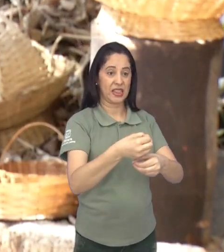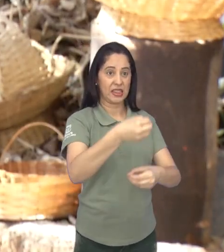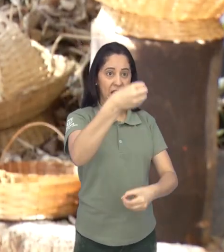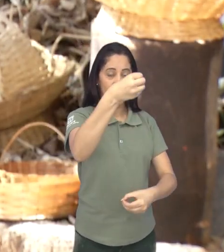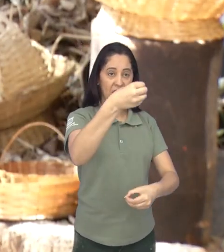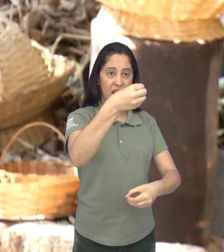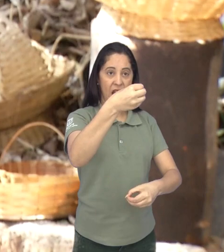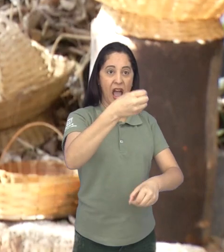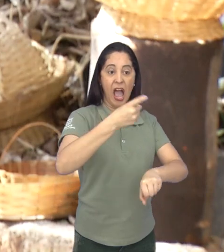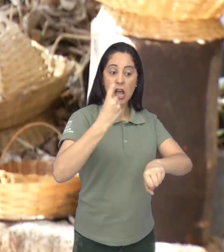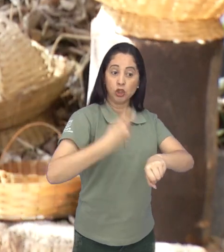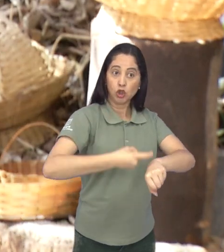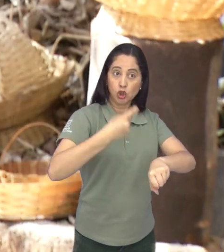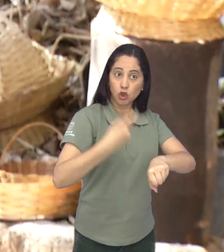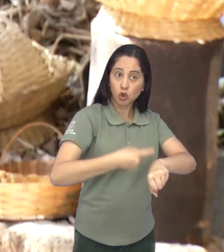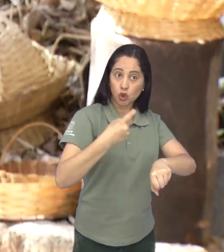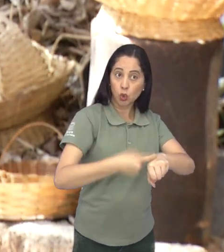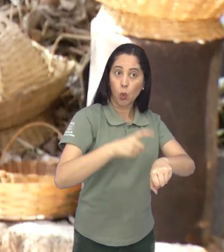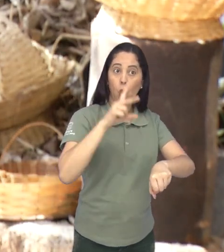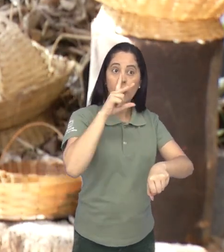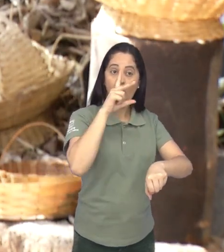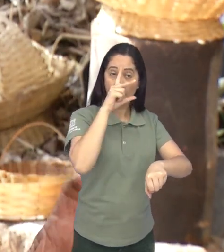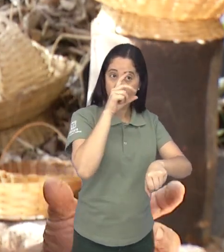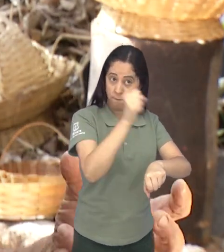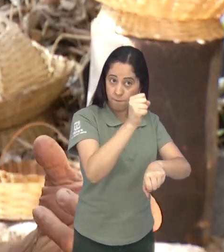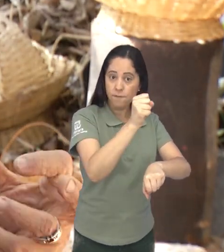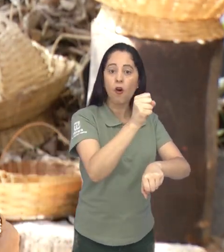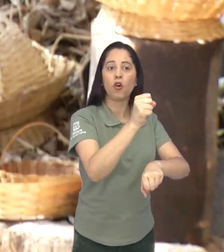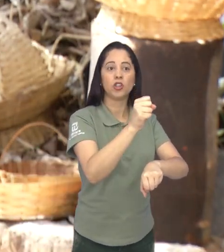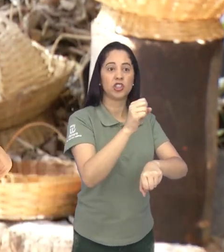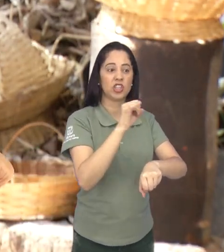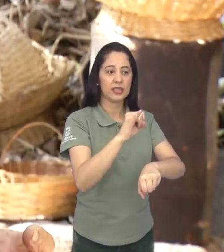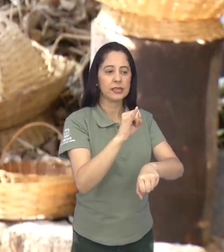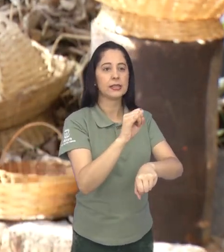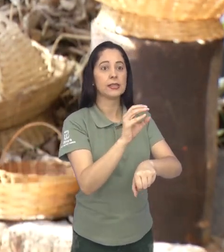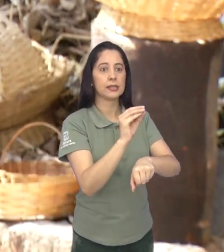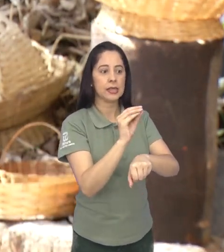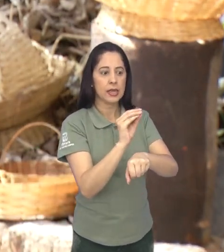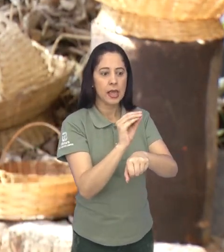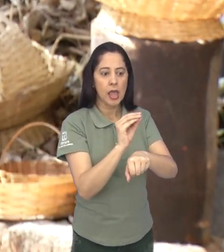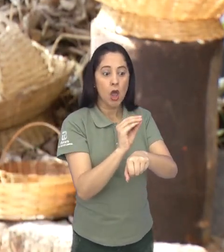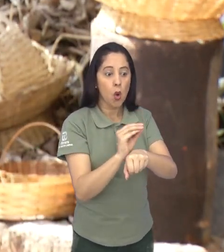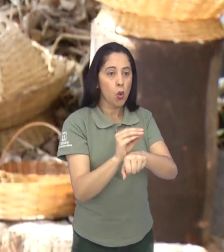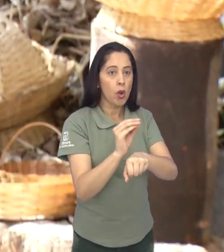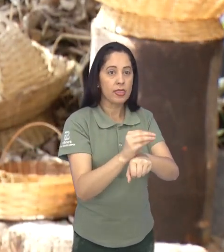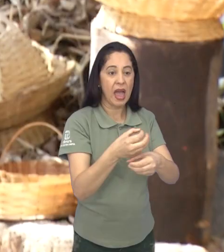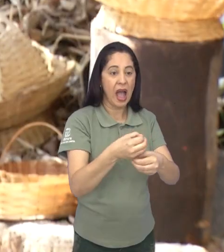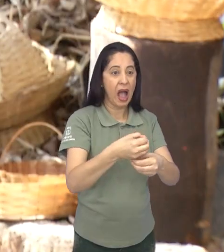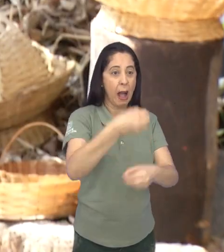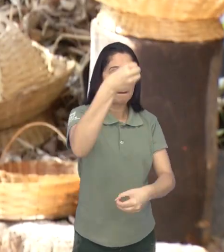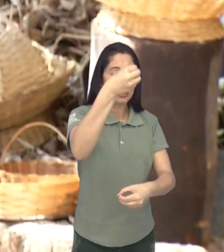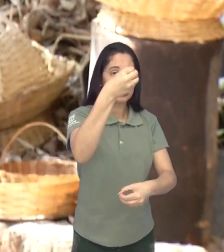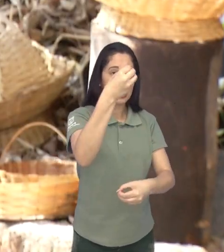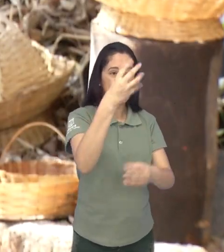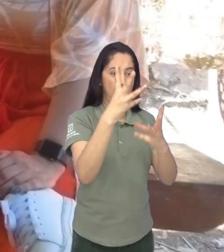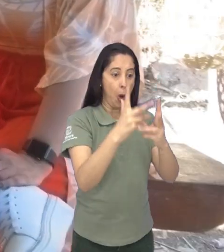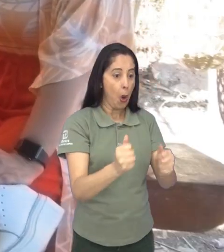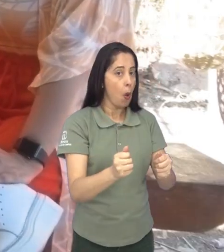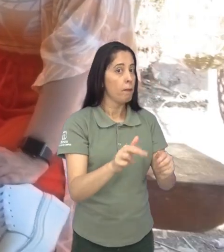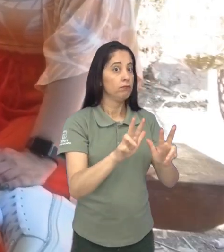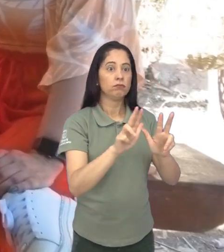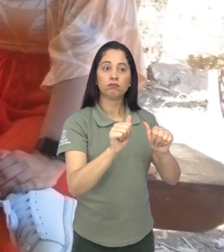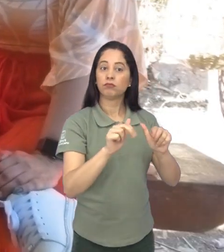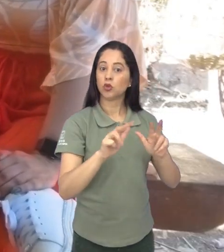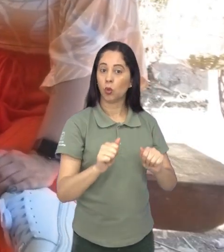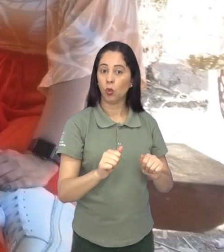na verdade, ele é madeira de lei. Ele é cuidado, ele é eterno, ele não acaba. Eu